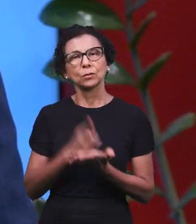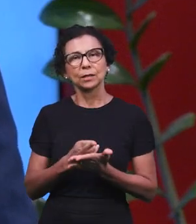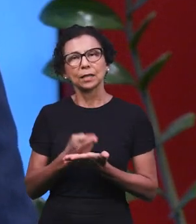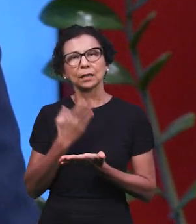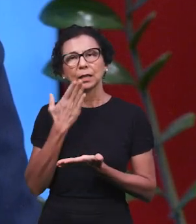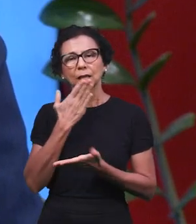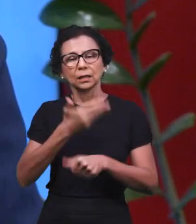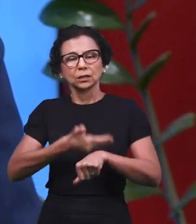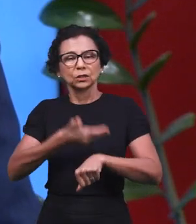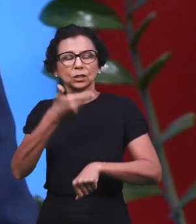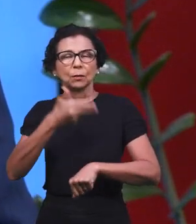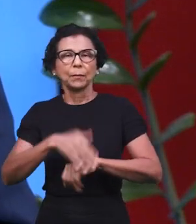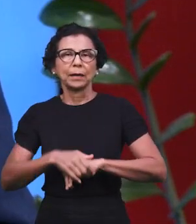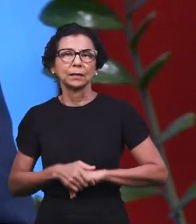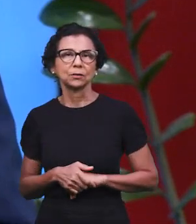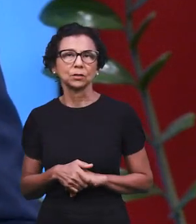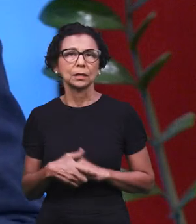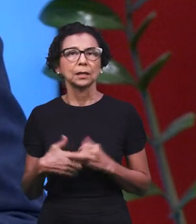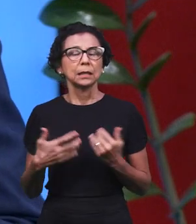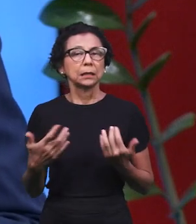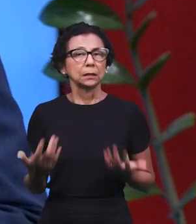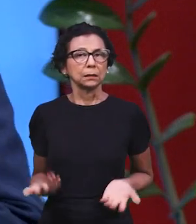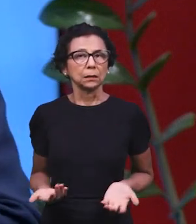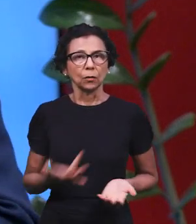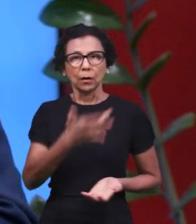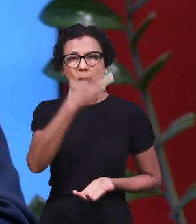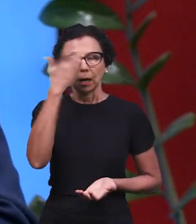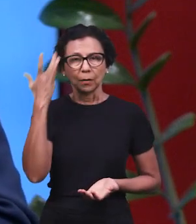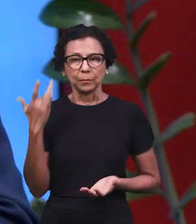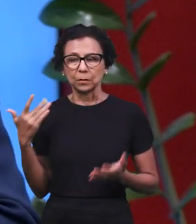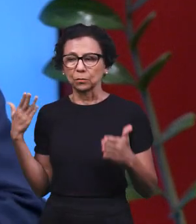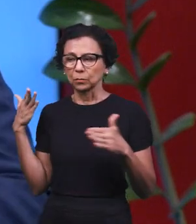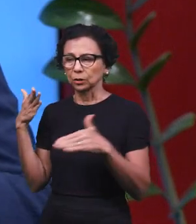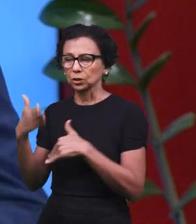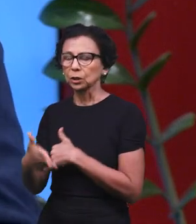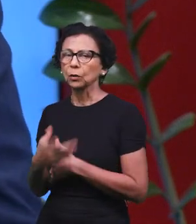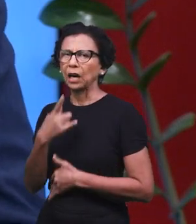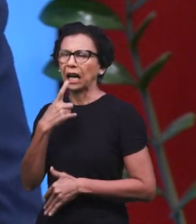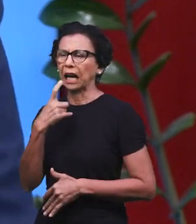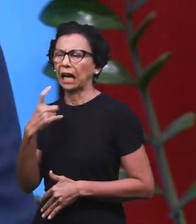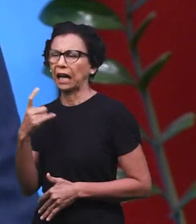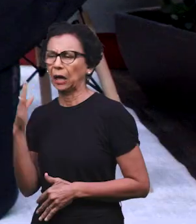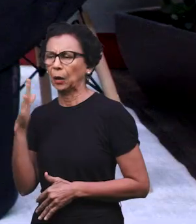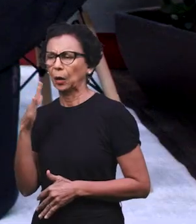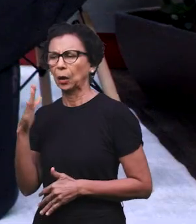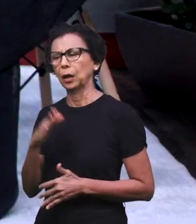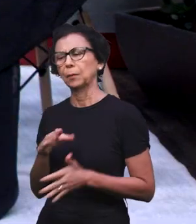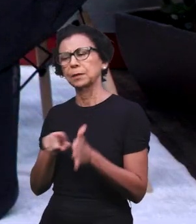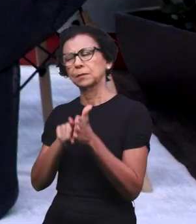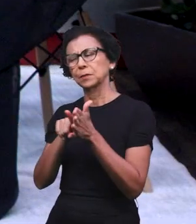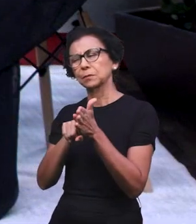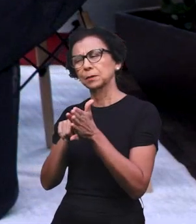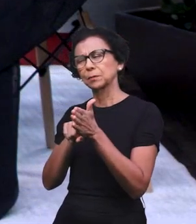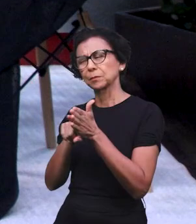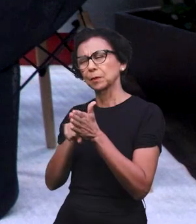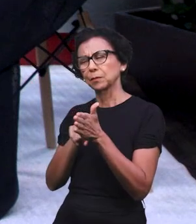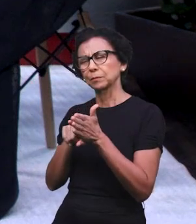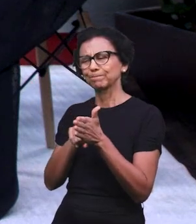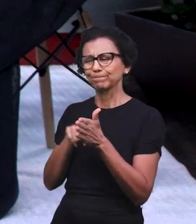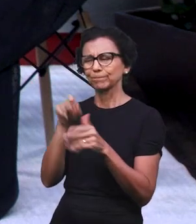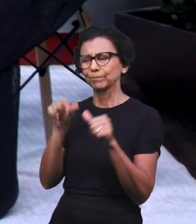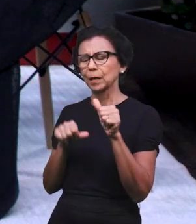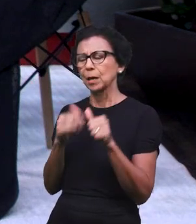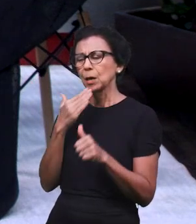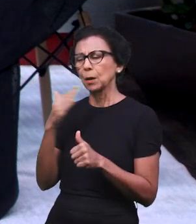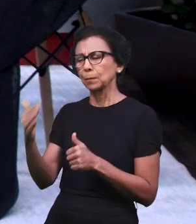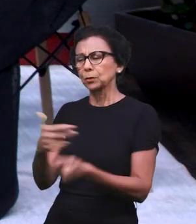halitose trouxe para nós profissionais um indicativo e aí foi comprovado. Então é muito sério. É